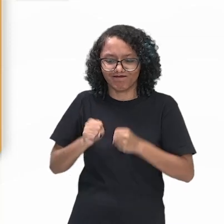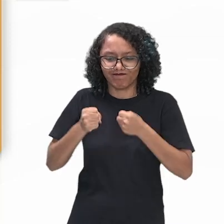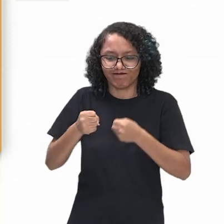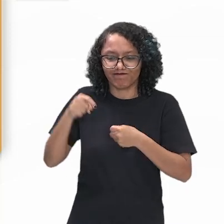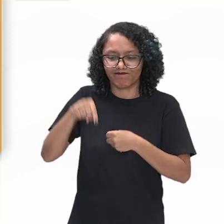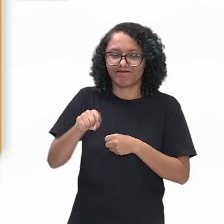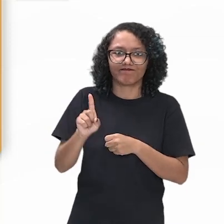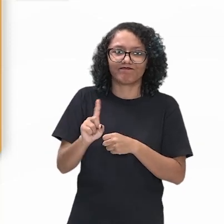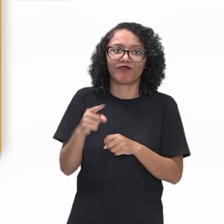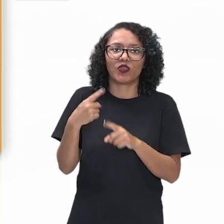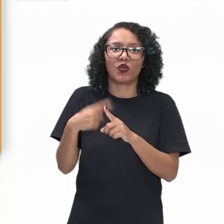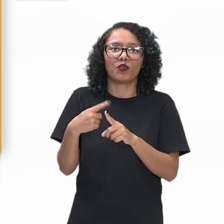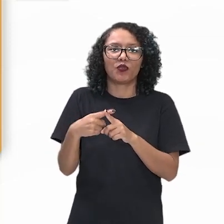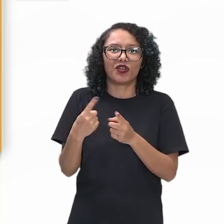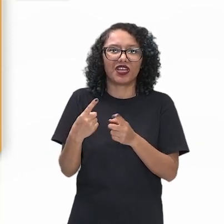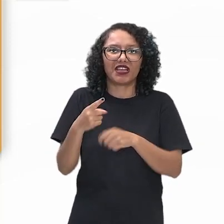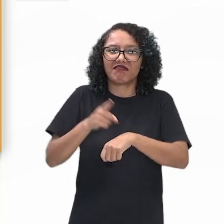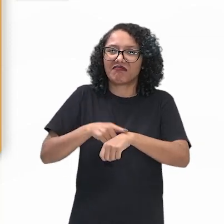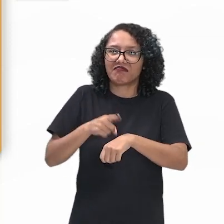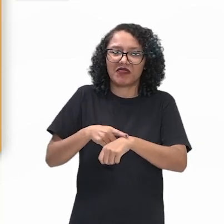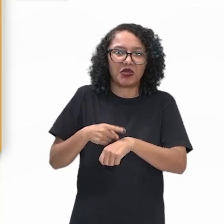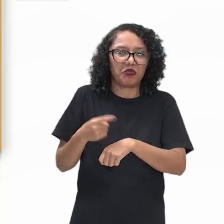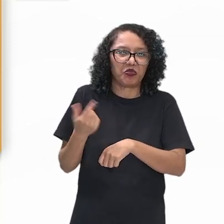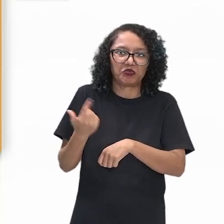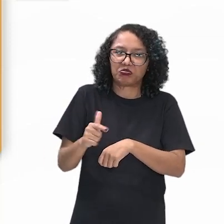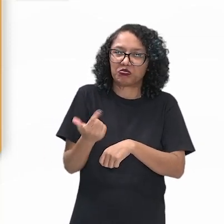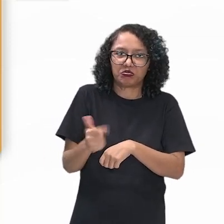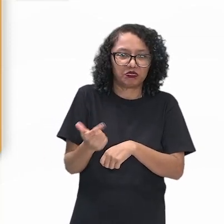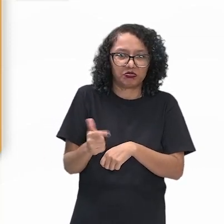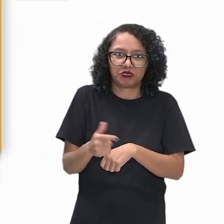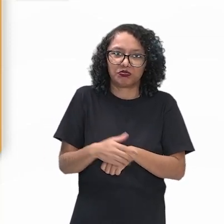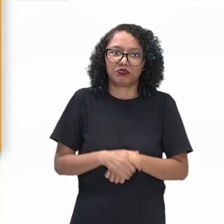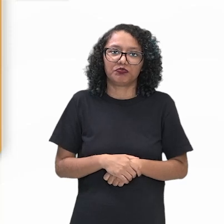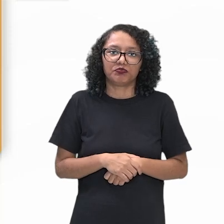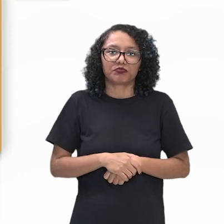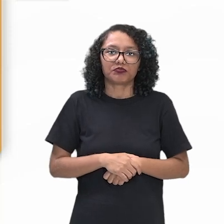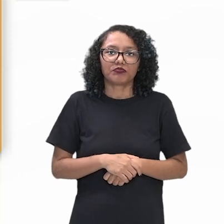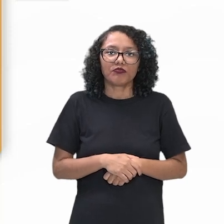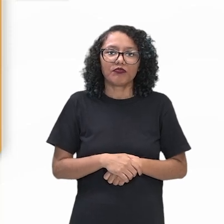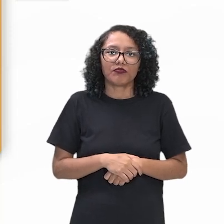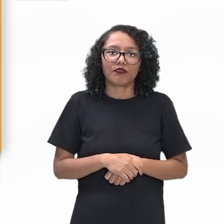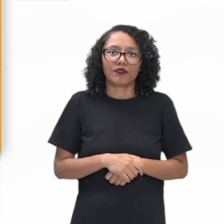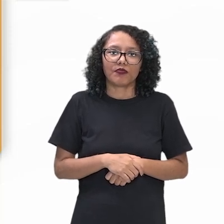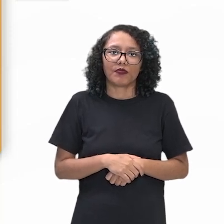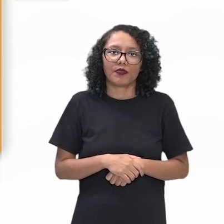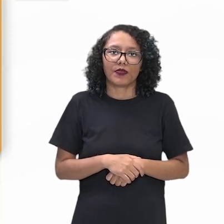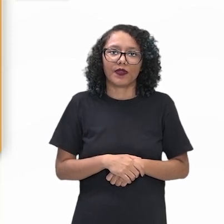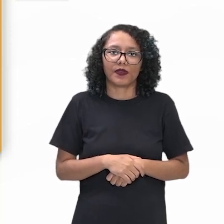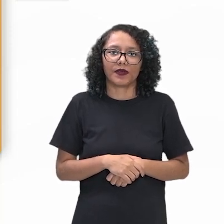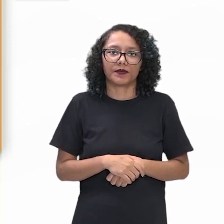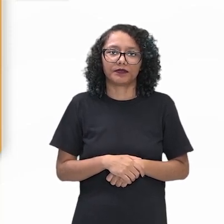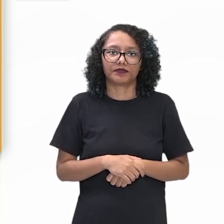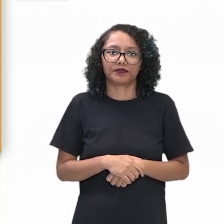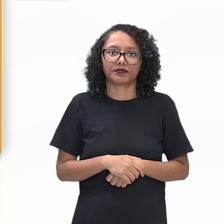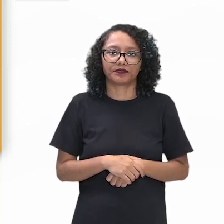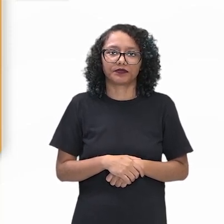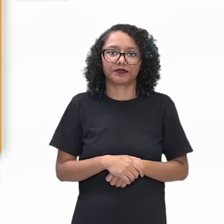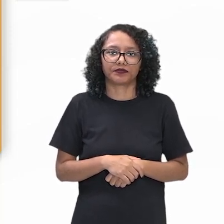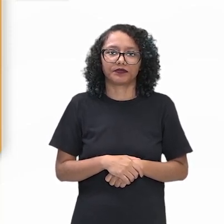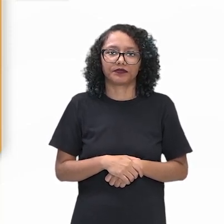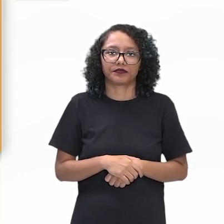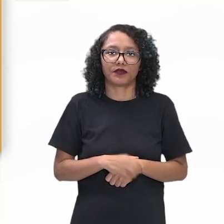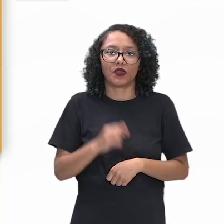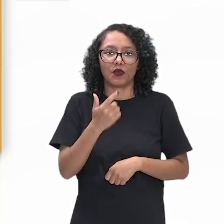eles não tinham tempo para isso. Já nas estruturas de produção da cana-de-açúcar, nós temos aqui a casa